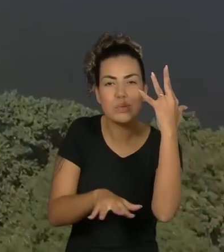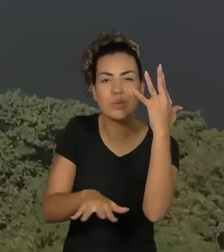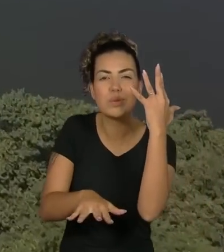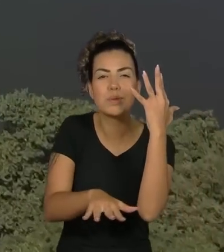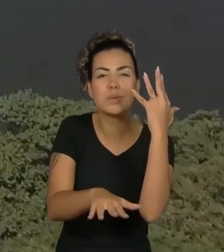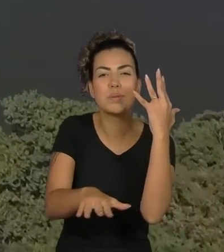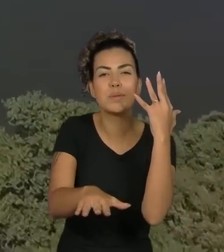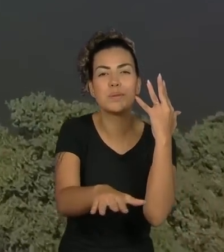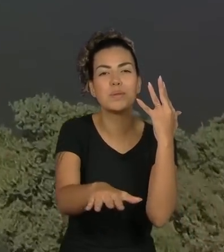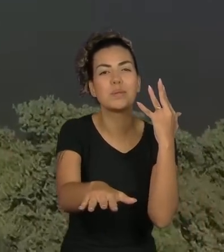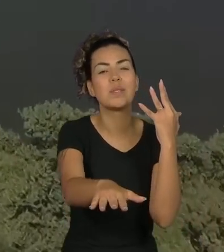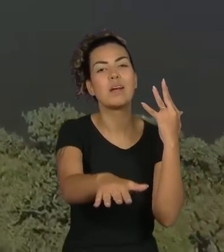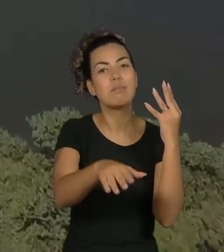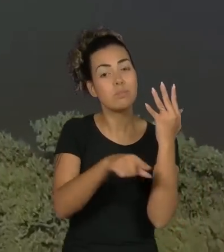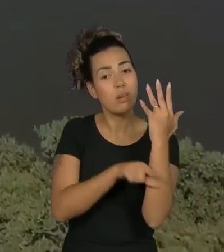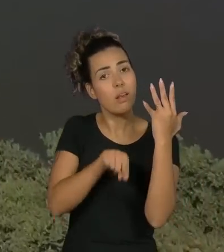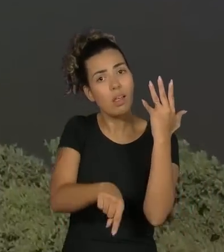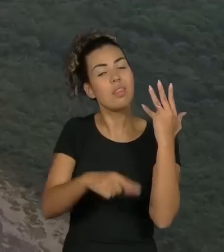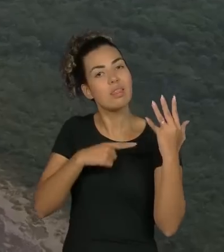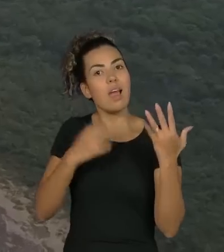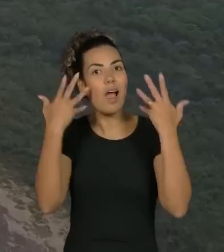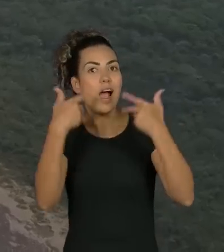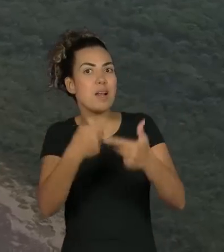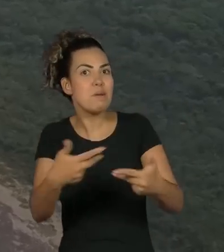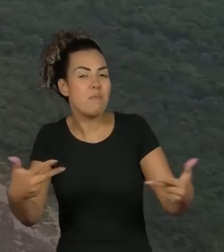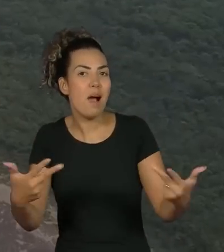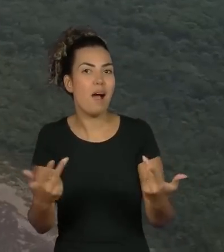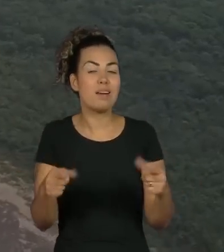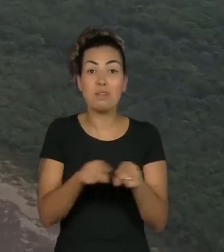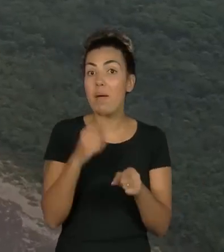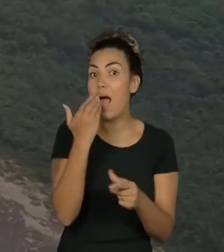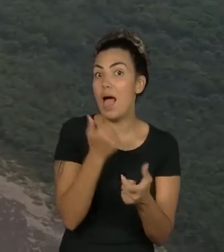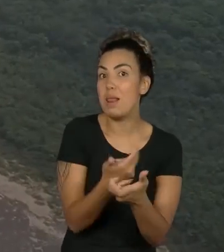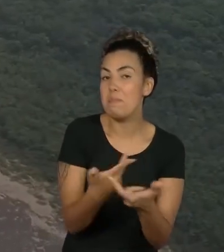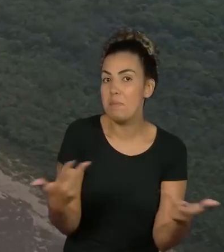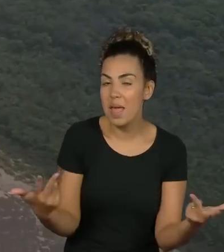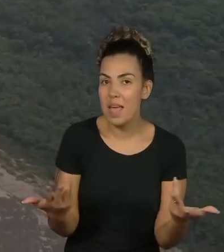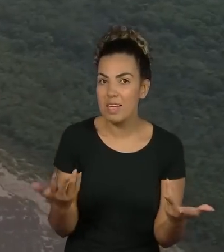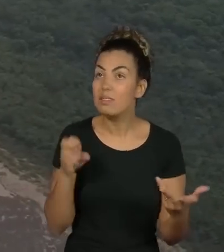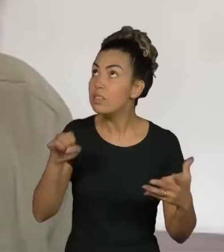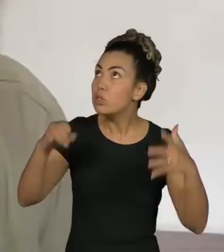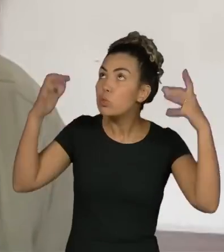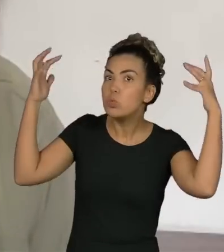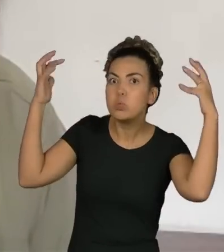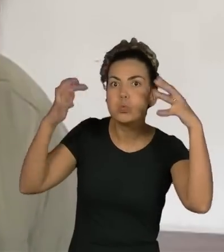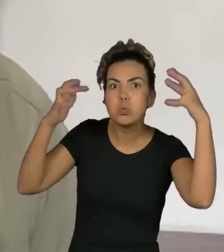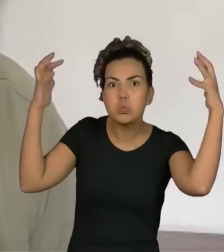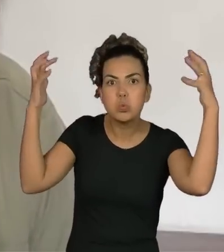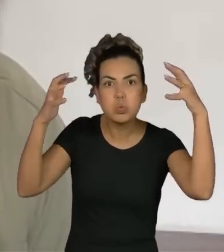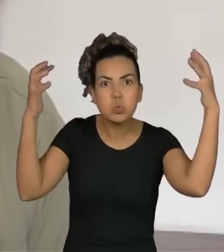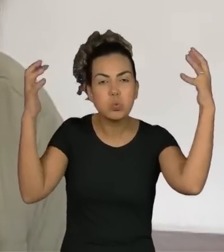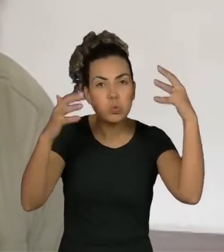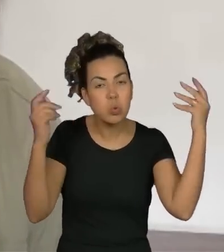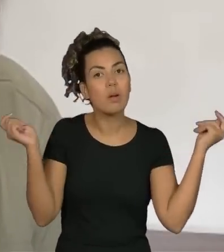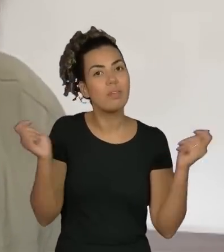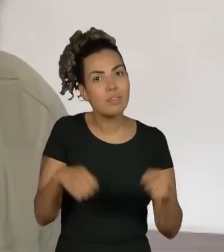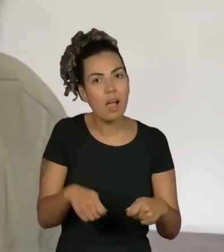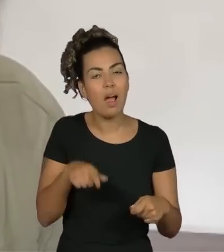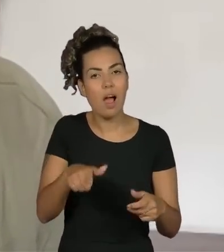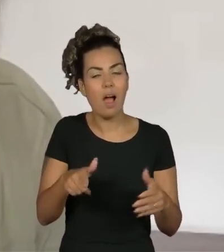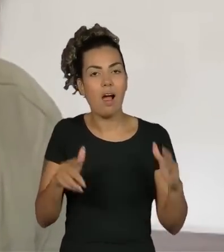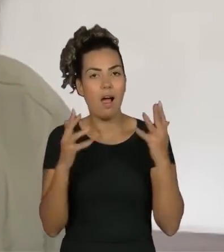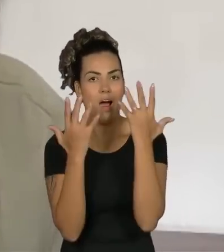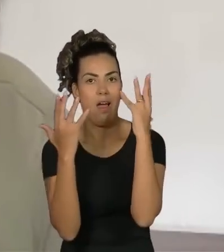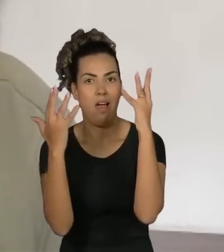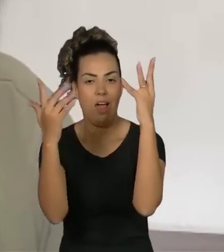têm disponibilidade de alimentos. Na outra estação chuvosa, os peixes que reproduziram ali, cresceram e tomaram